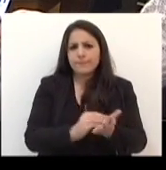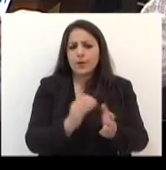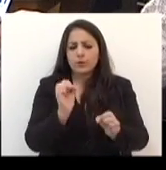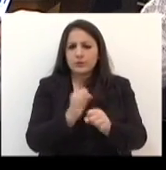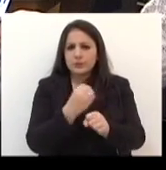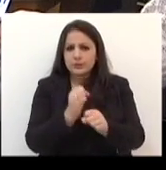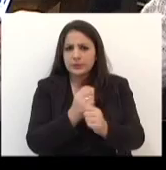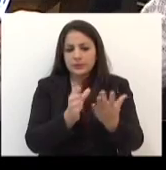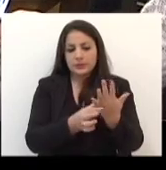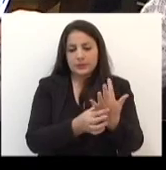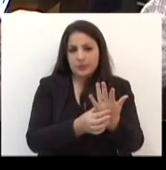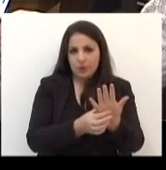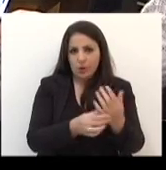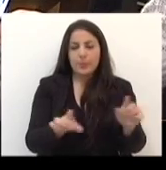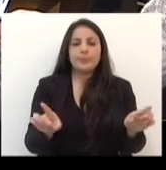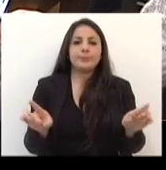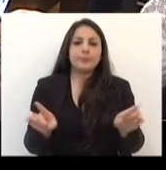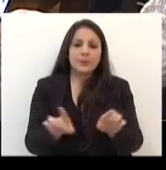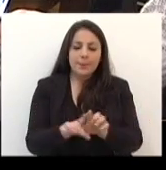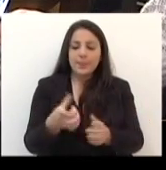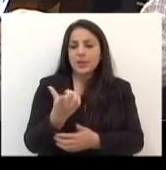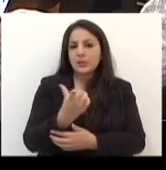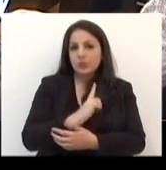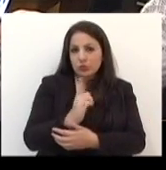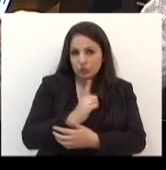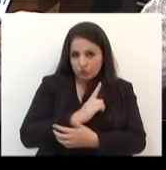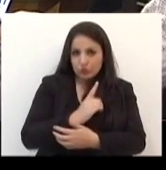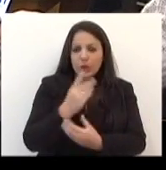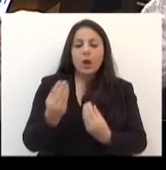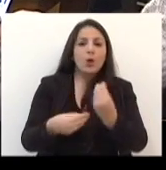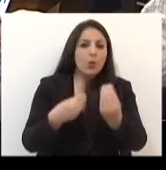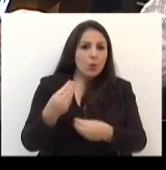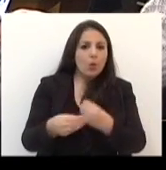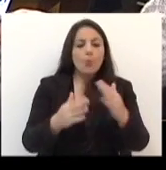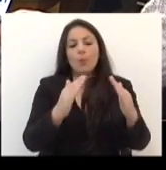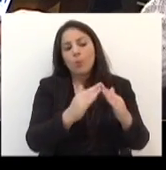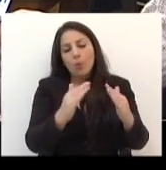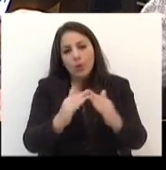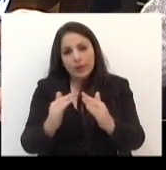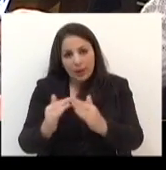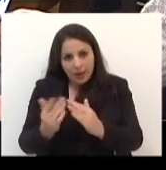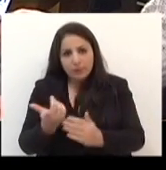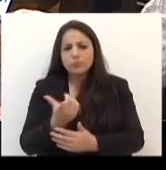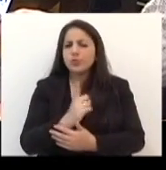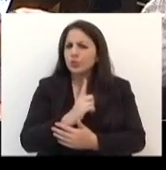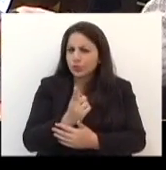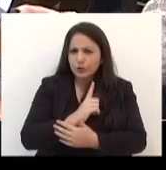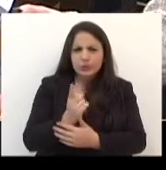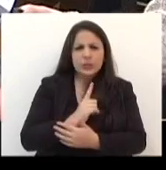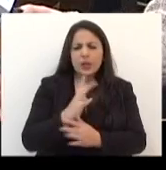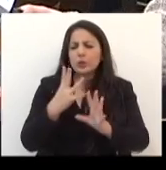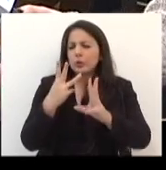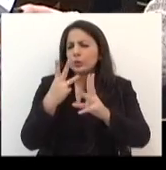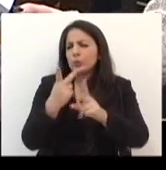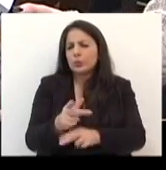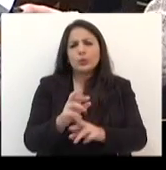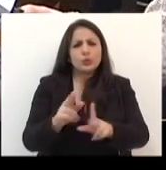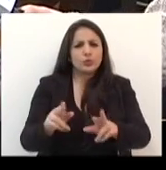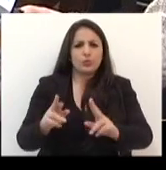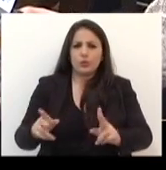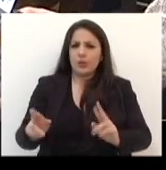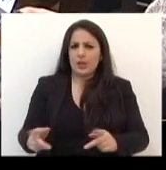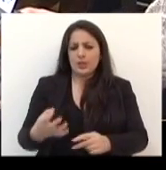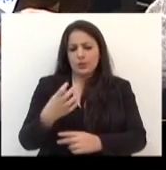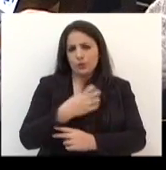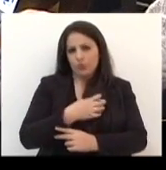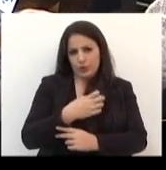obra, naquela época existia condições de moradia, existia condições totalmente